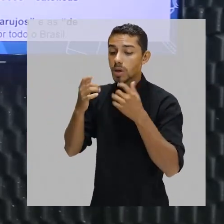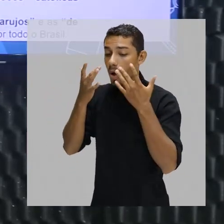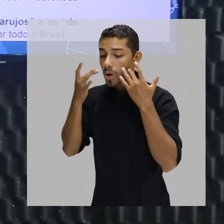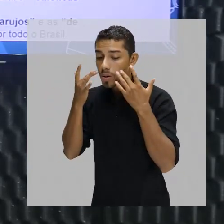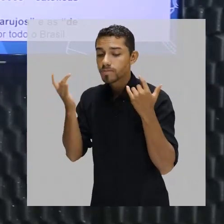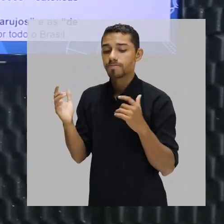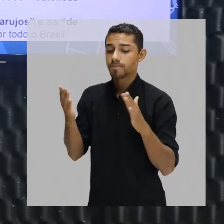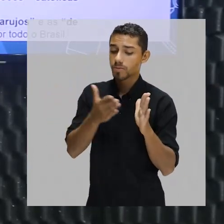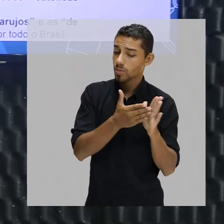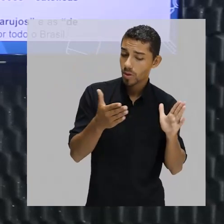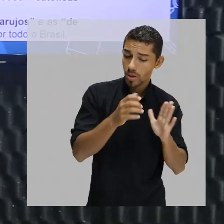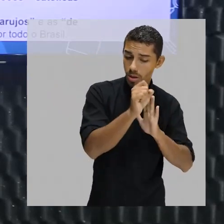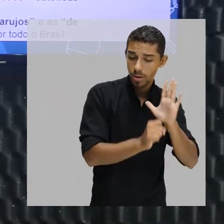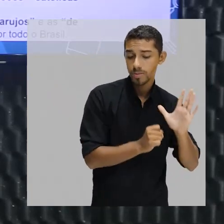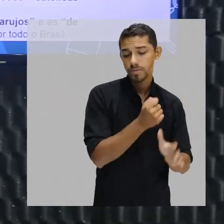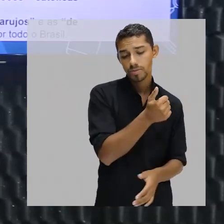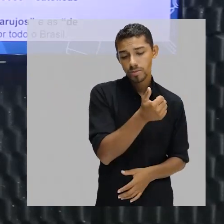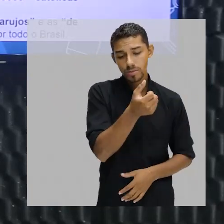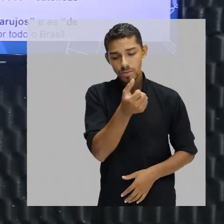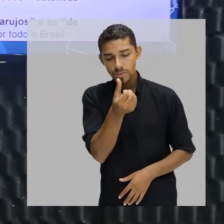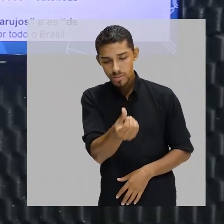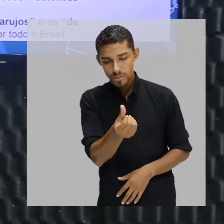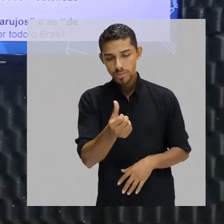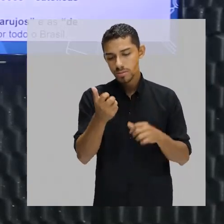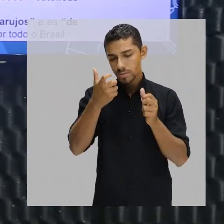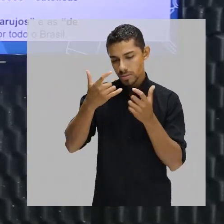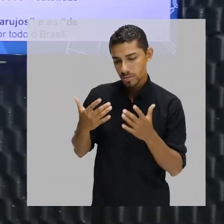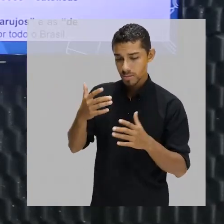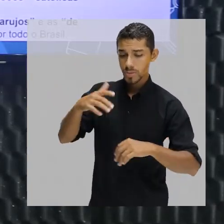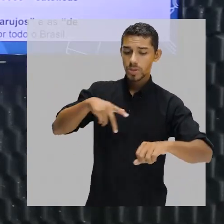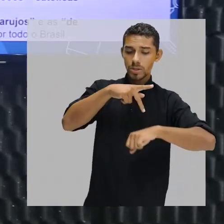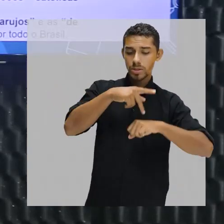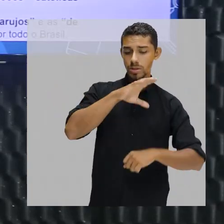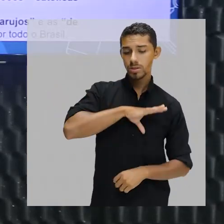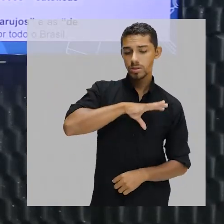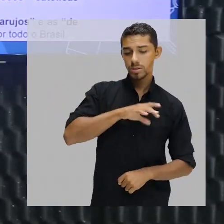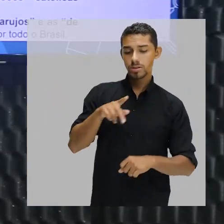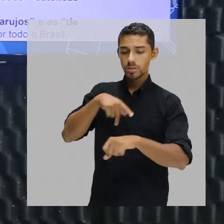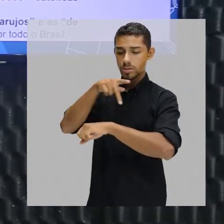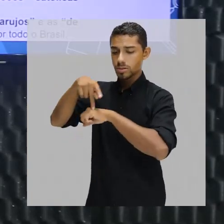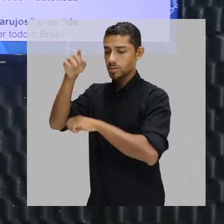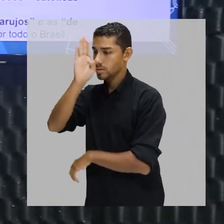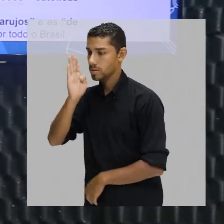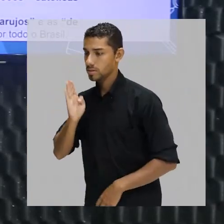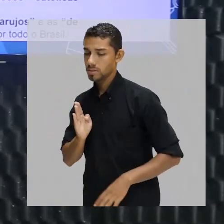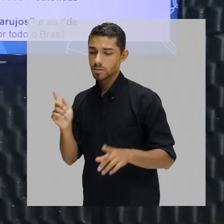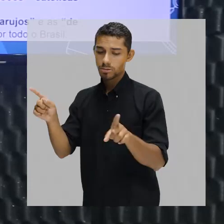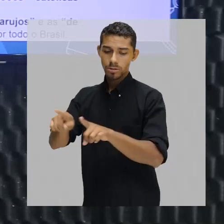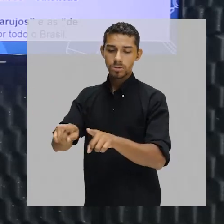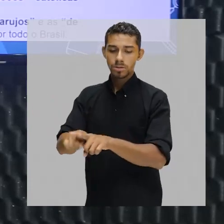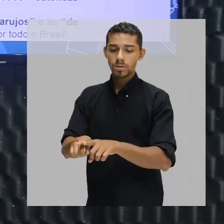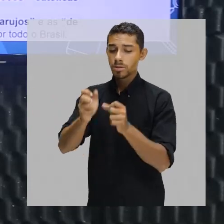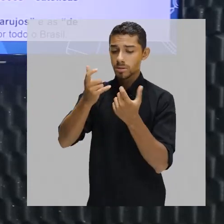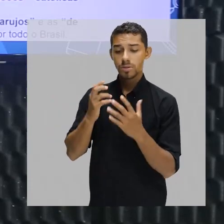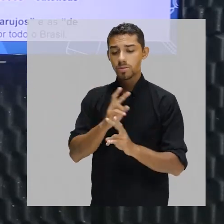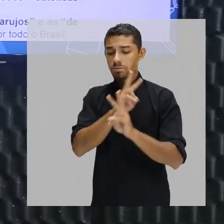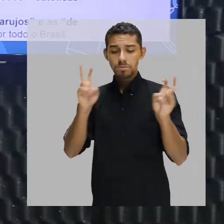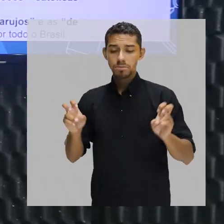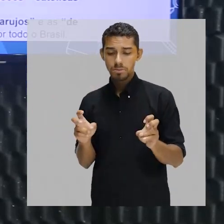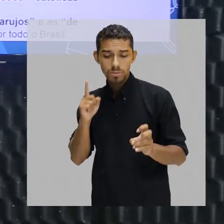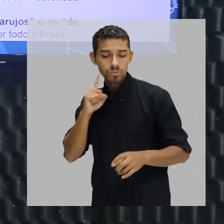entre o século XVI com procissões católicas, tanto em Portugal quanto no Brasil. Tipos mais conhecidos de cheganças.